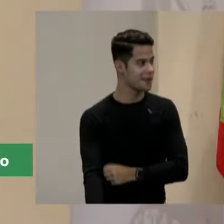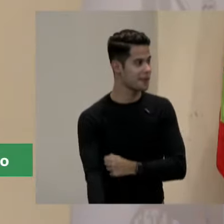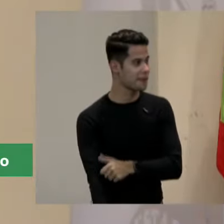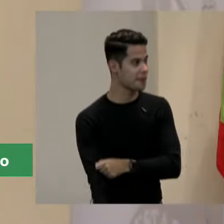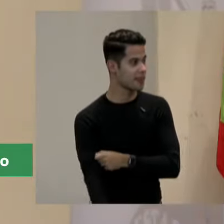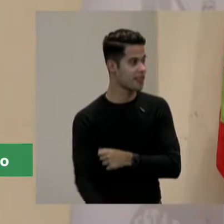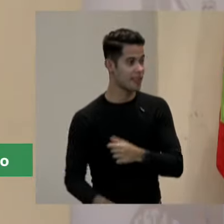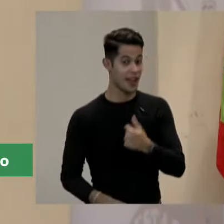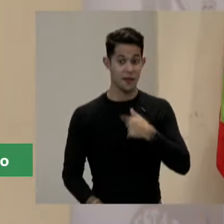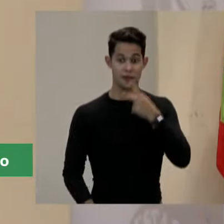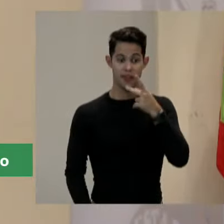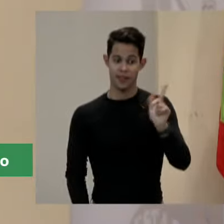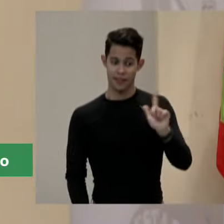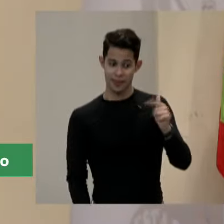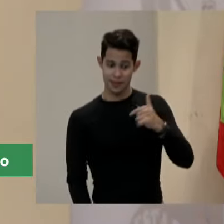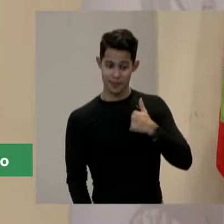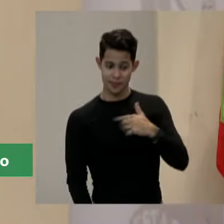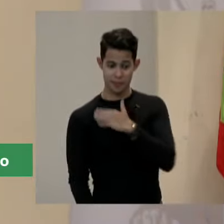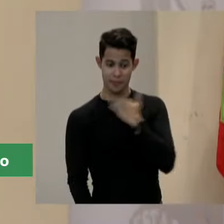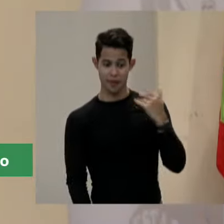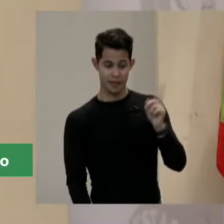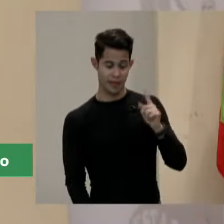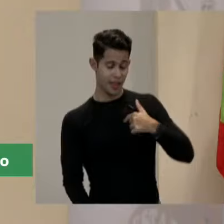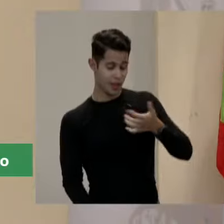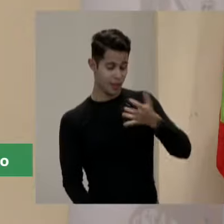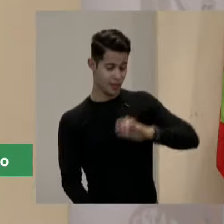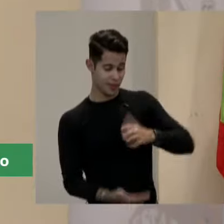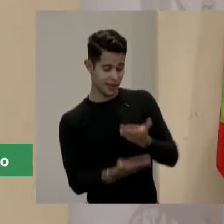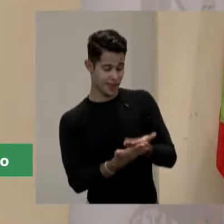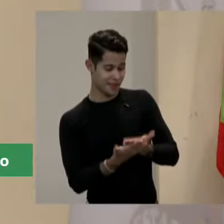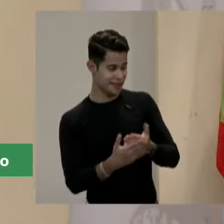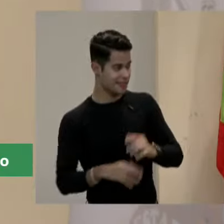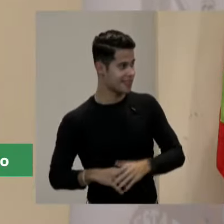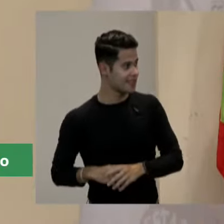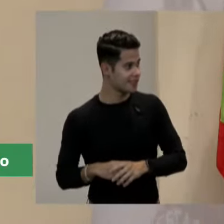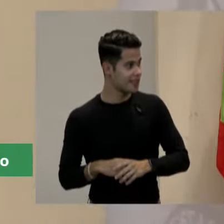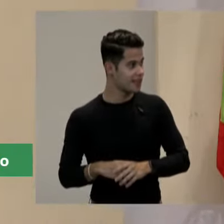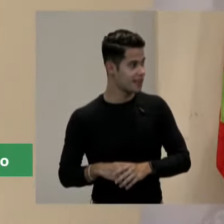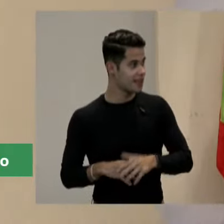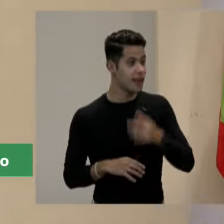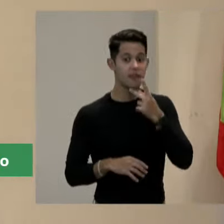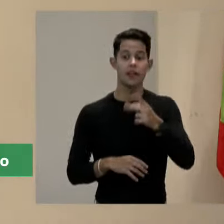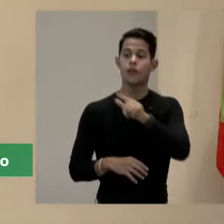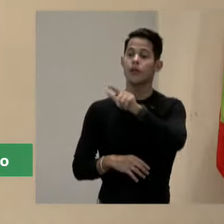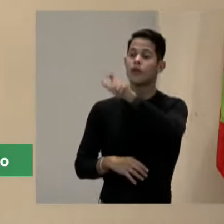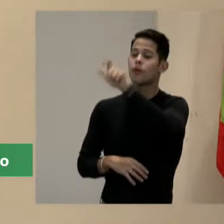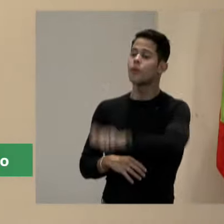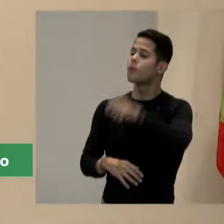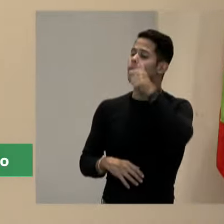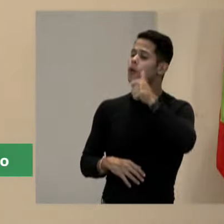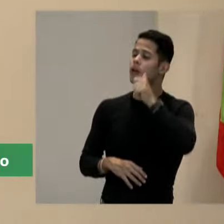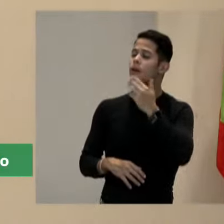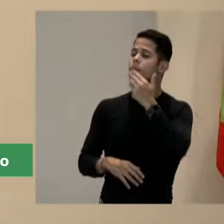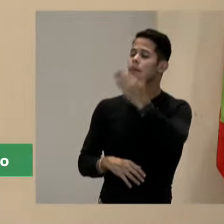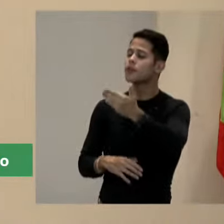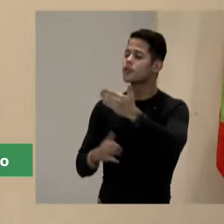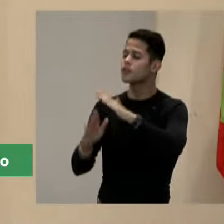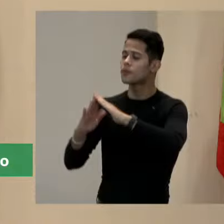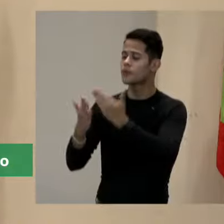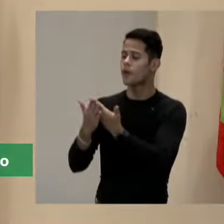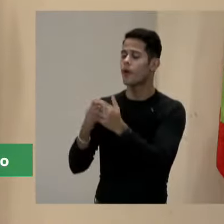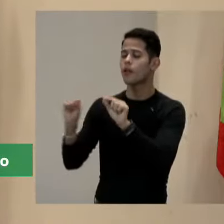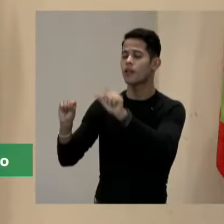eu não, eu nem quero estudar. Aí ele falou assim, quem é aquela mulher que está pedindo escola? Era minha mãe.